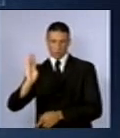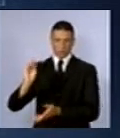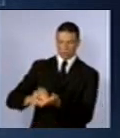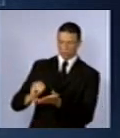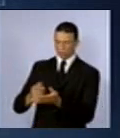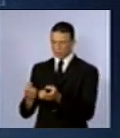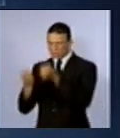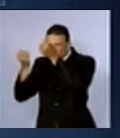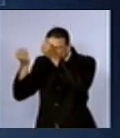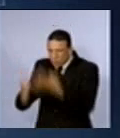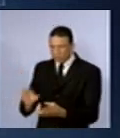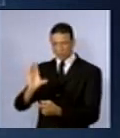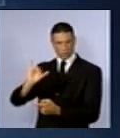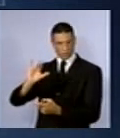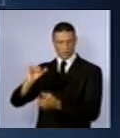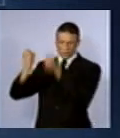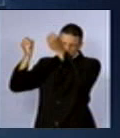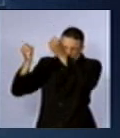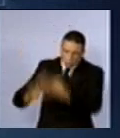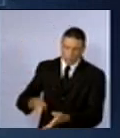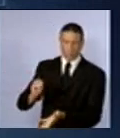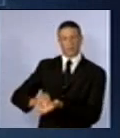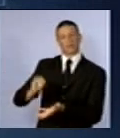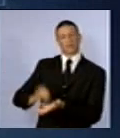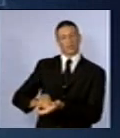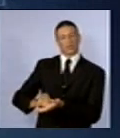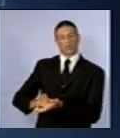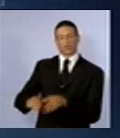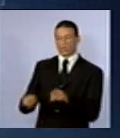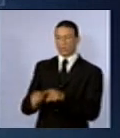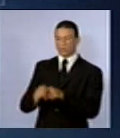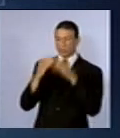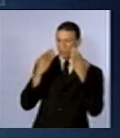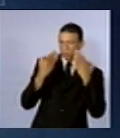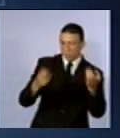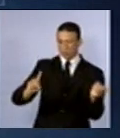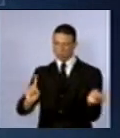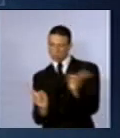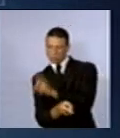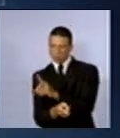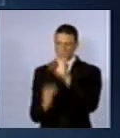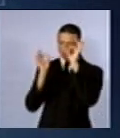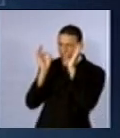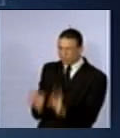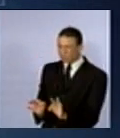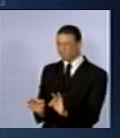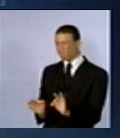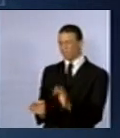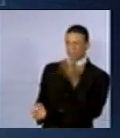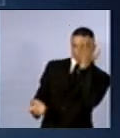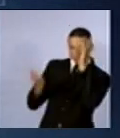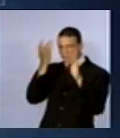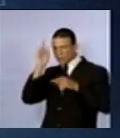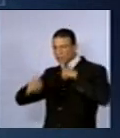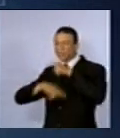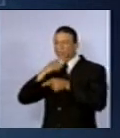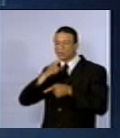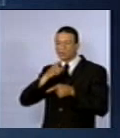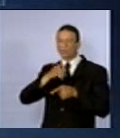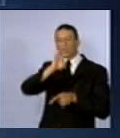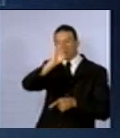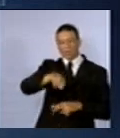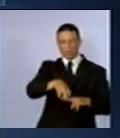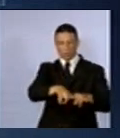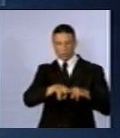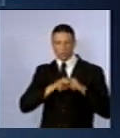impossibilidade de explicação pela medicina, a exposição ubíqua e as incertezas levam, sim, à necessidade de adoção